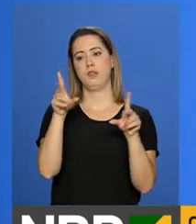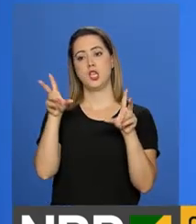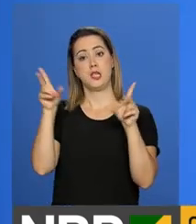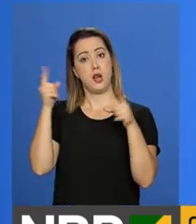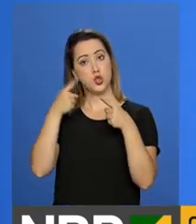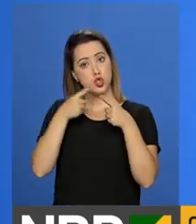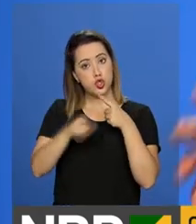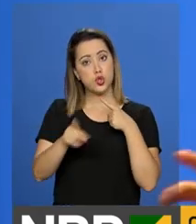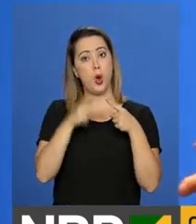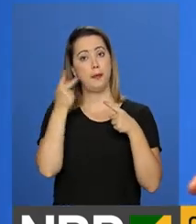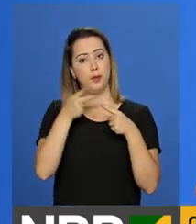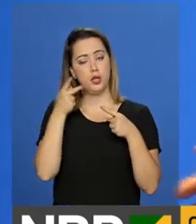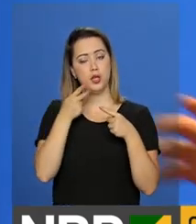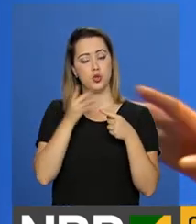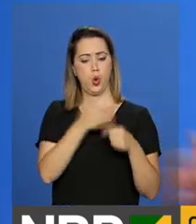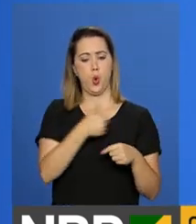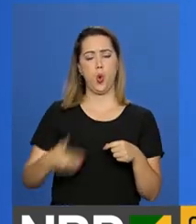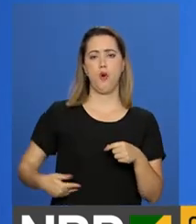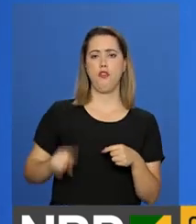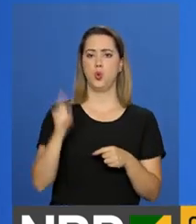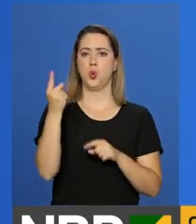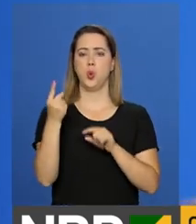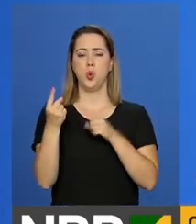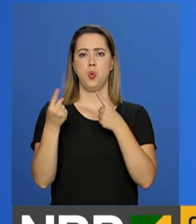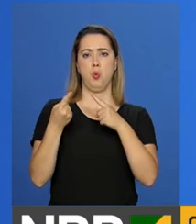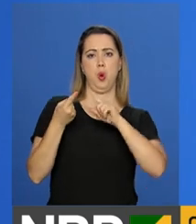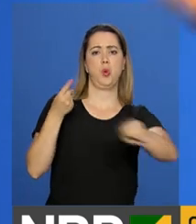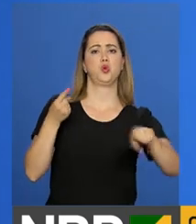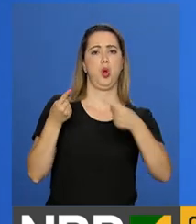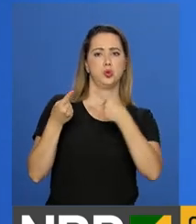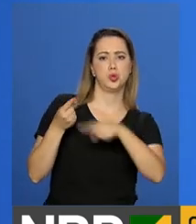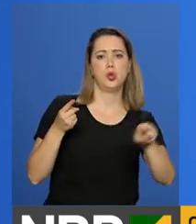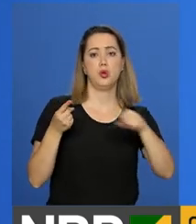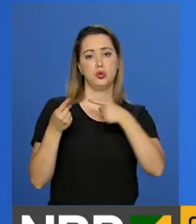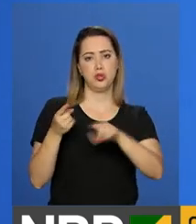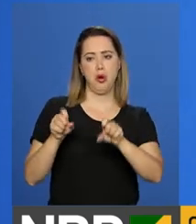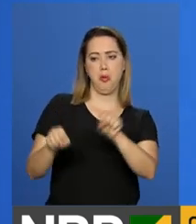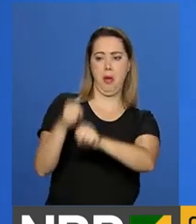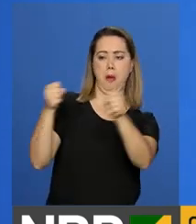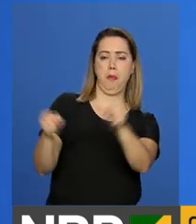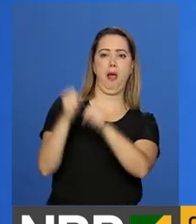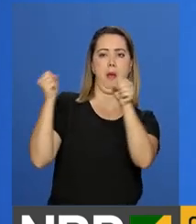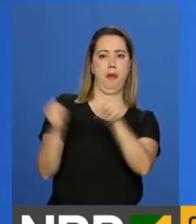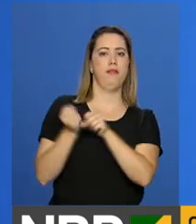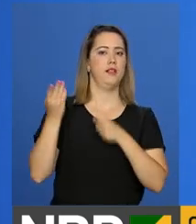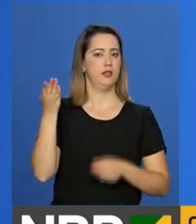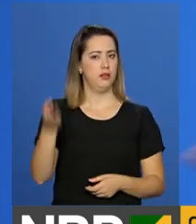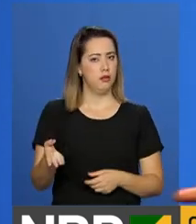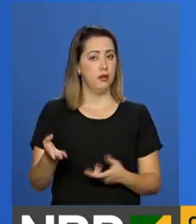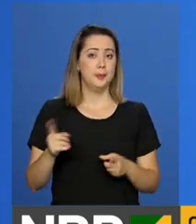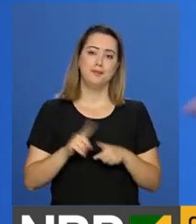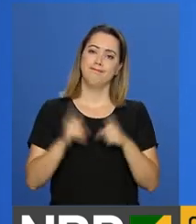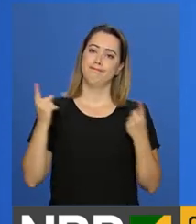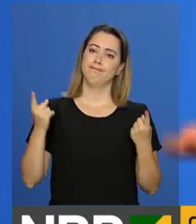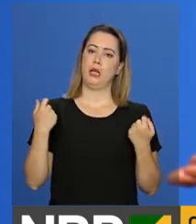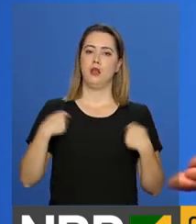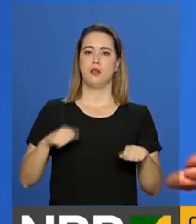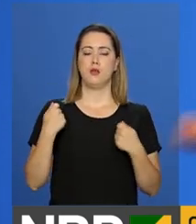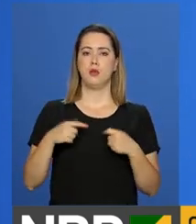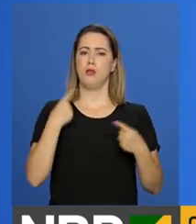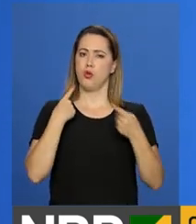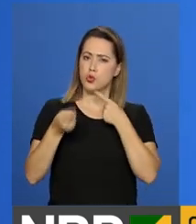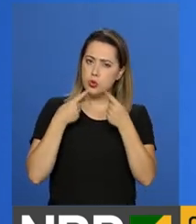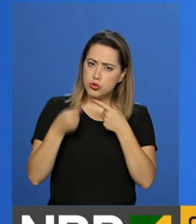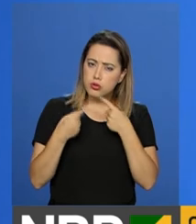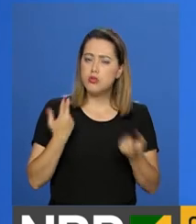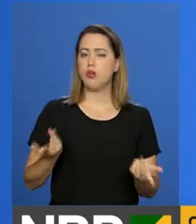político. Então, se é o governo que fez, eu sou contra. Portanto, eu quero destruir aquilo que o governo fez, ao invés de um debate de mérito.